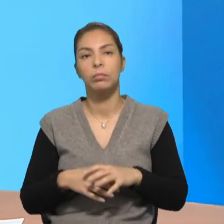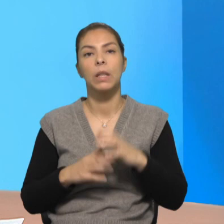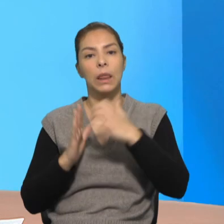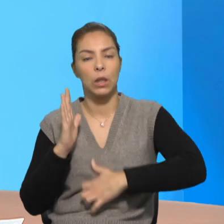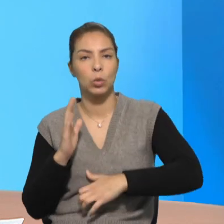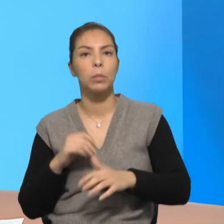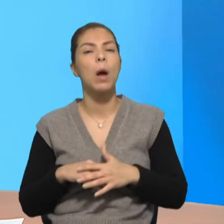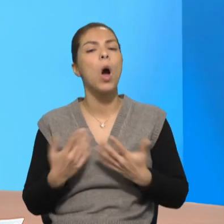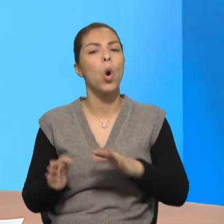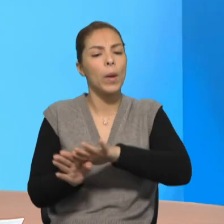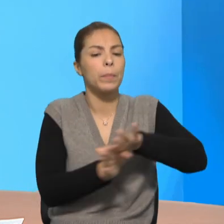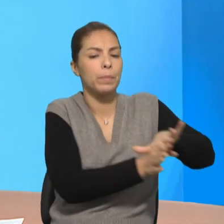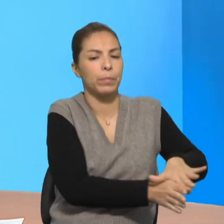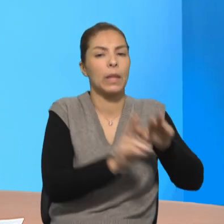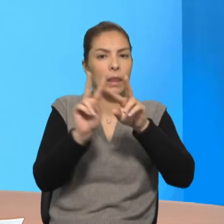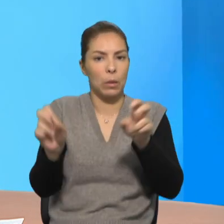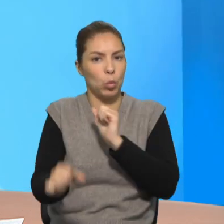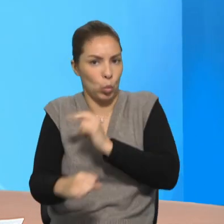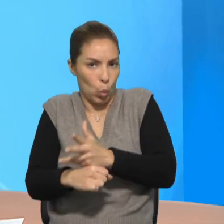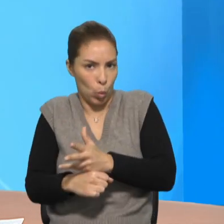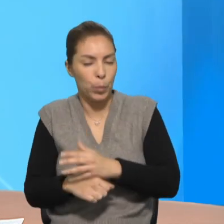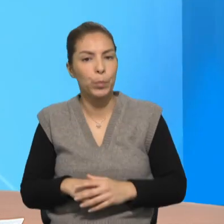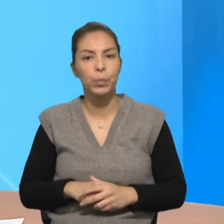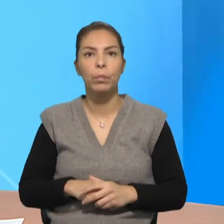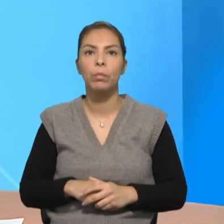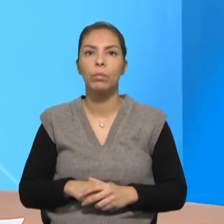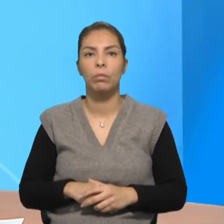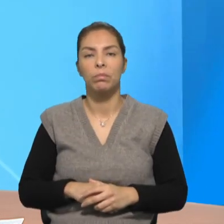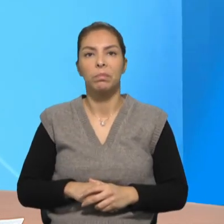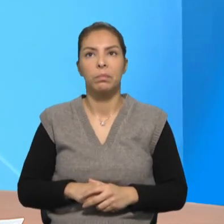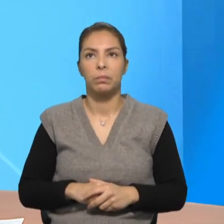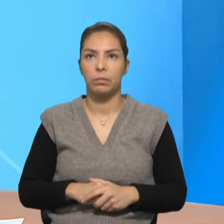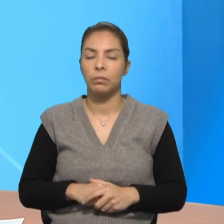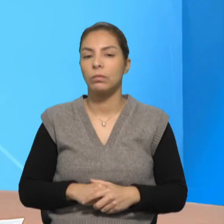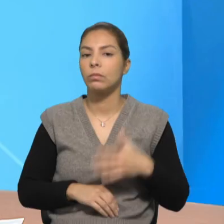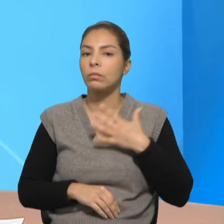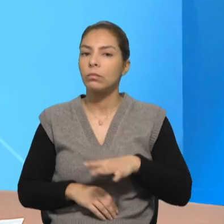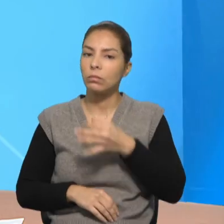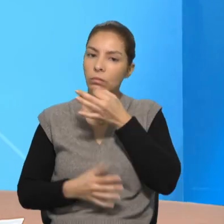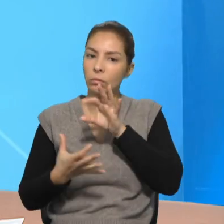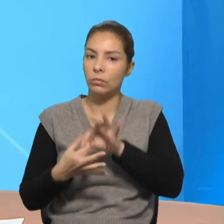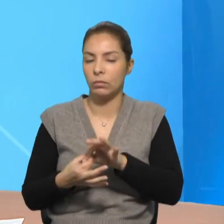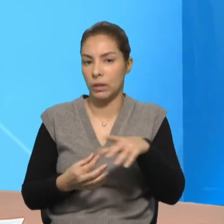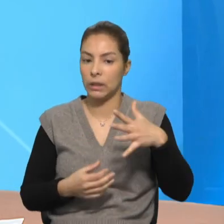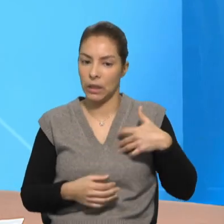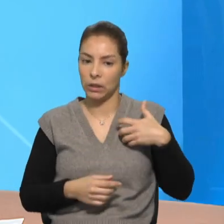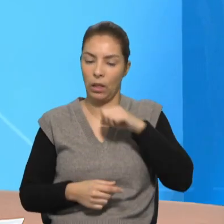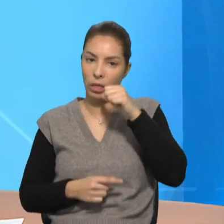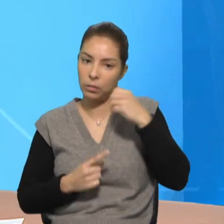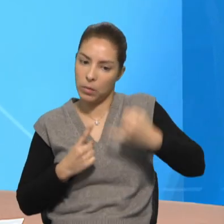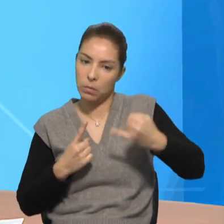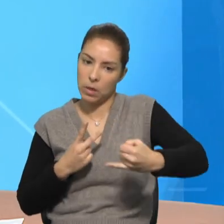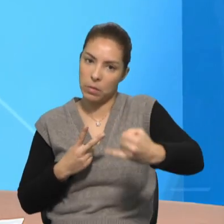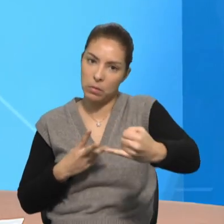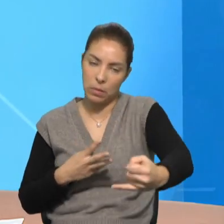Lourenço, para essa outra iniciativa que queremos levar por diante aqui no programa Eclésia em cada sexta-feira, que é,